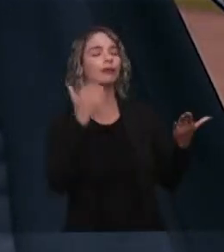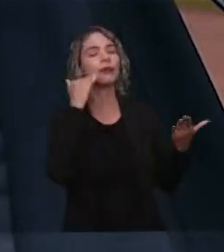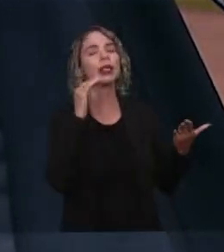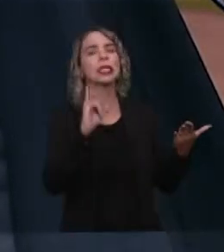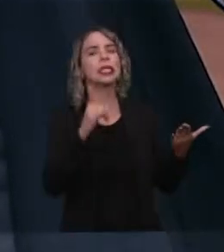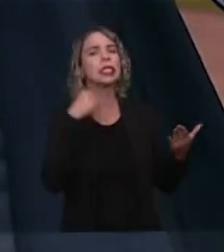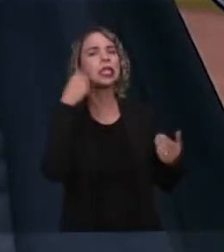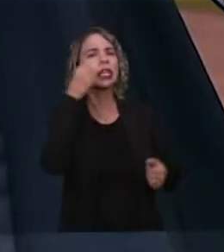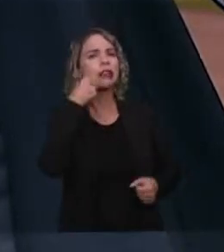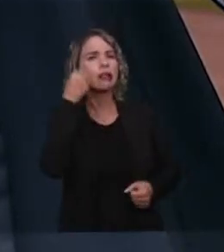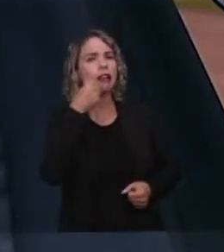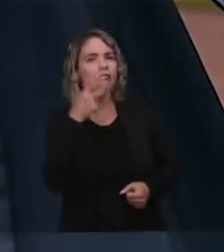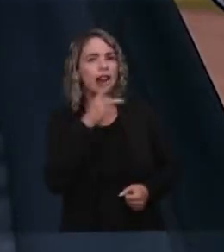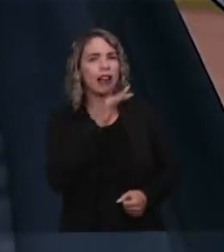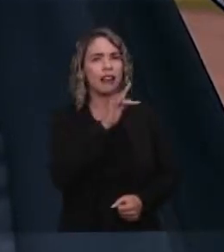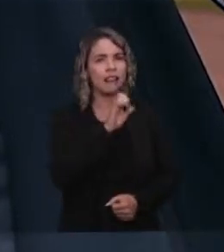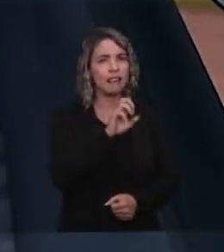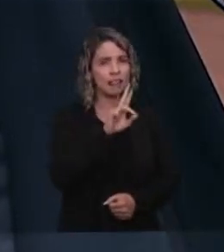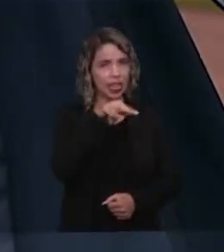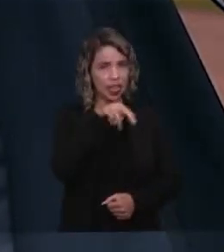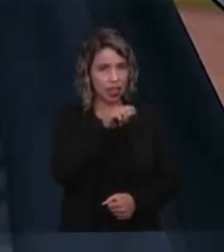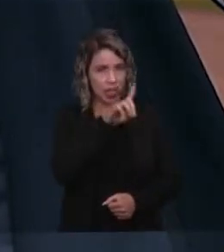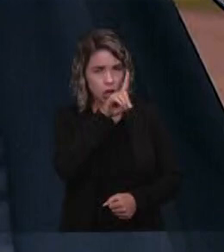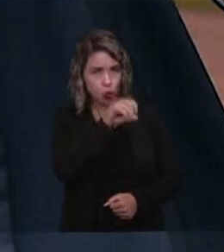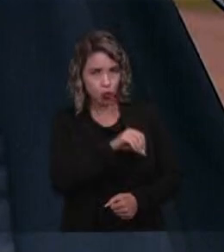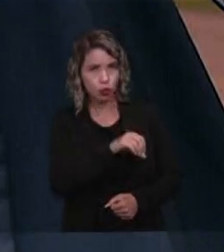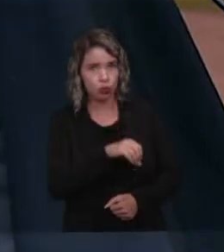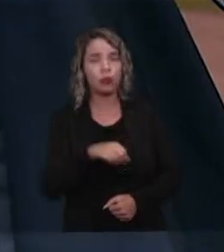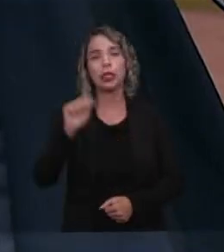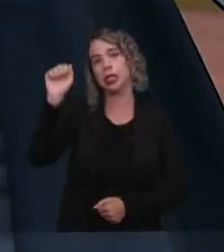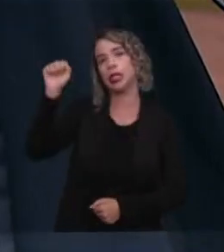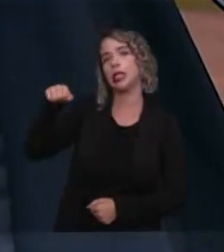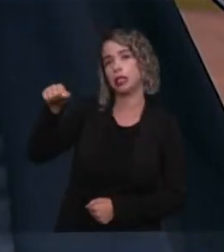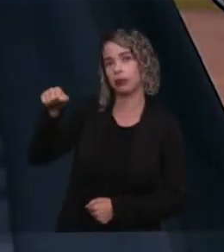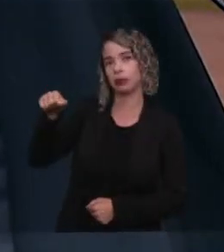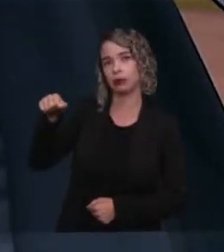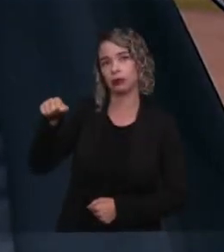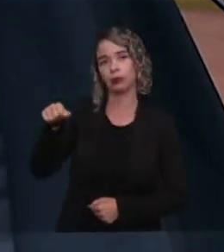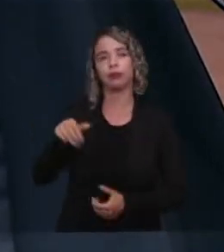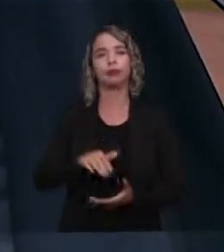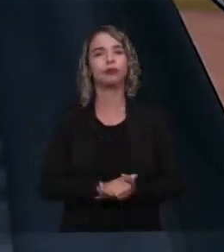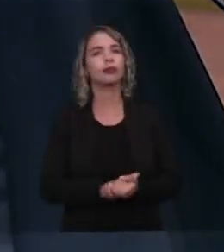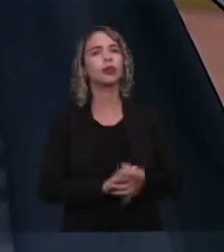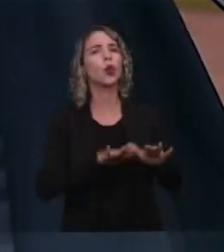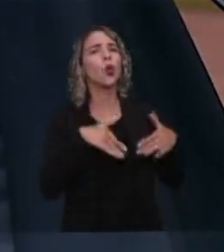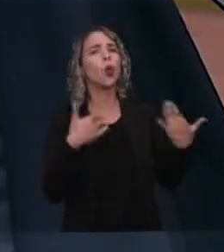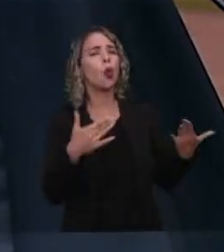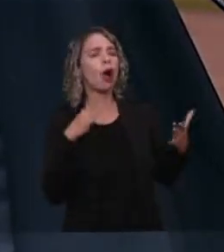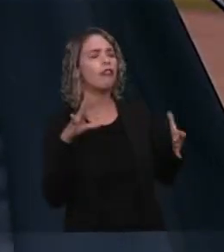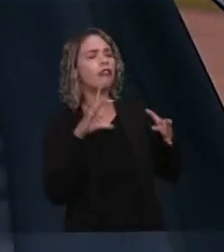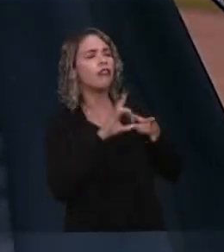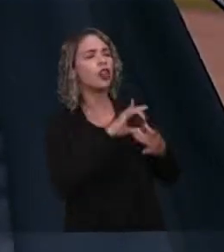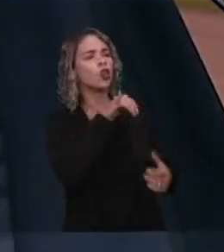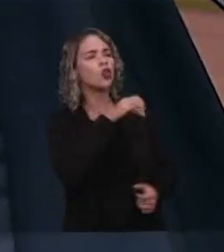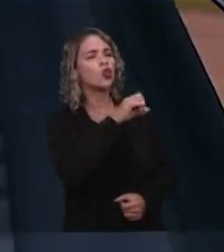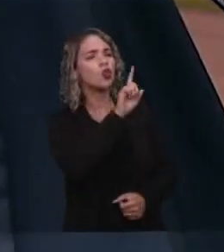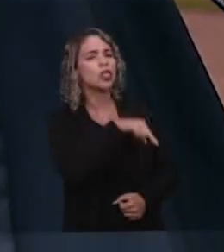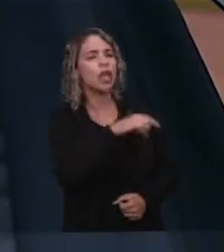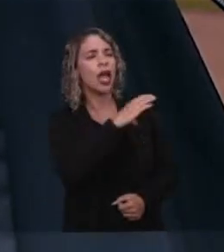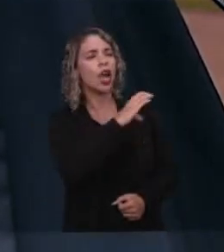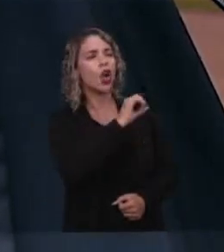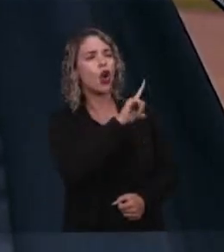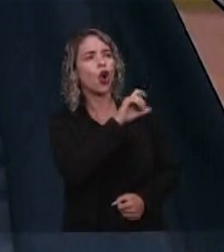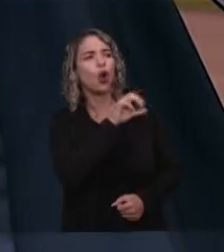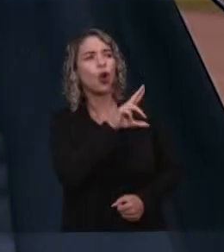ao parlamentar, ele dizia Fernando? Colaborador. Sim, senhora. Ministério Público. E qual era o vínculo de José Zonis com Fernando